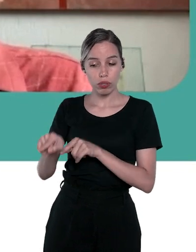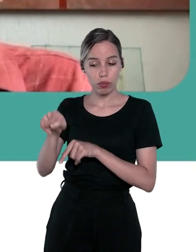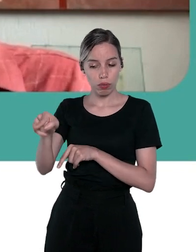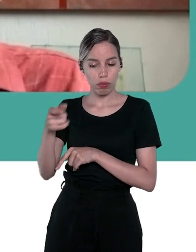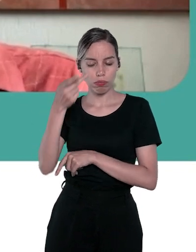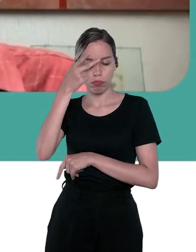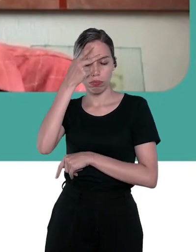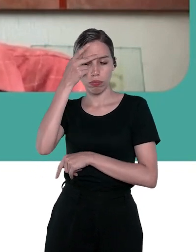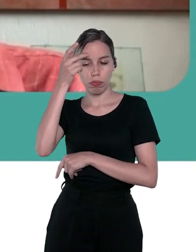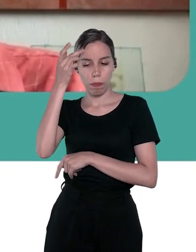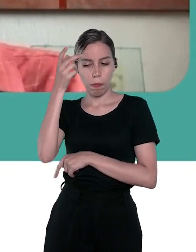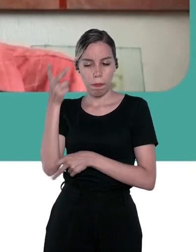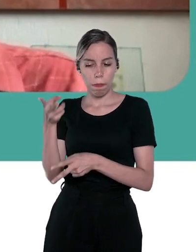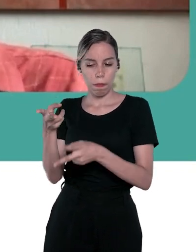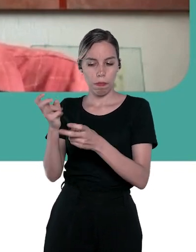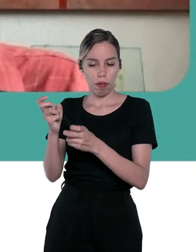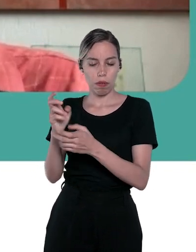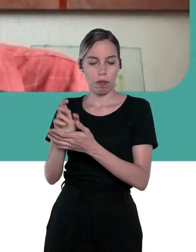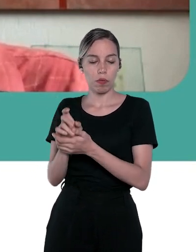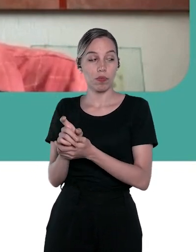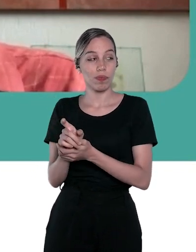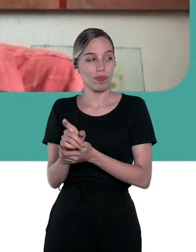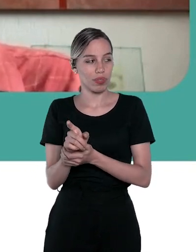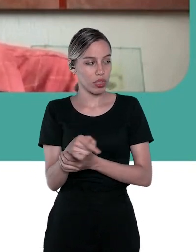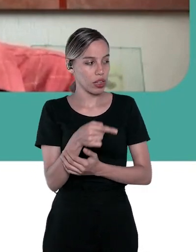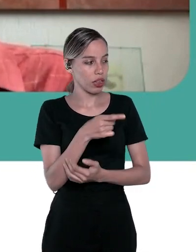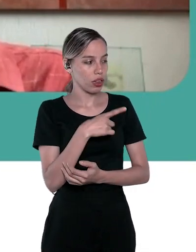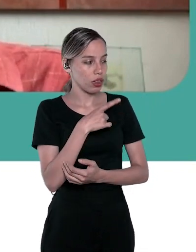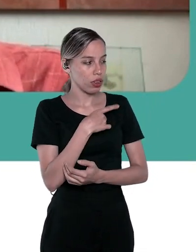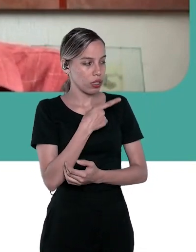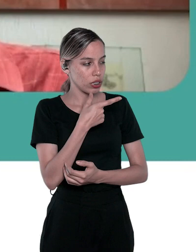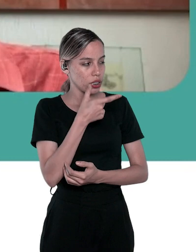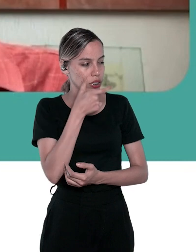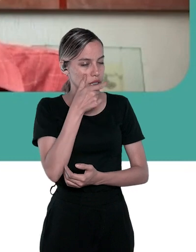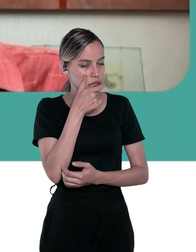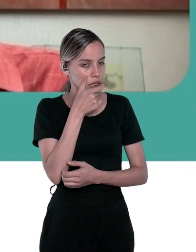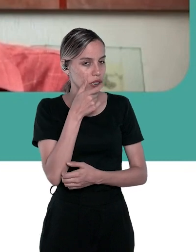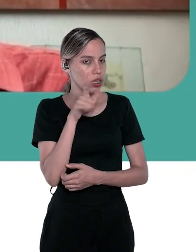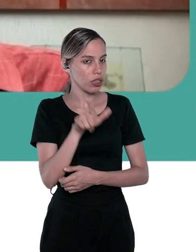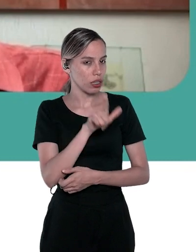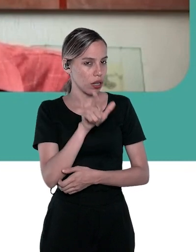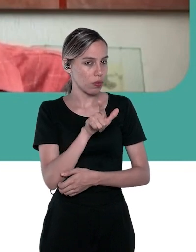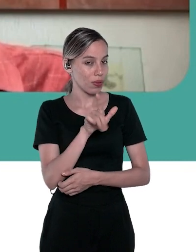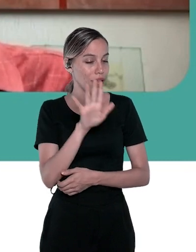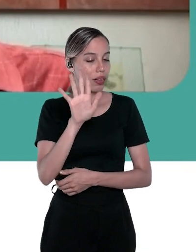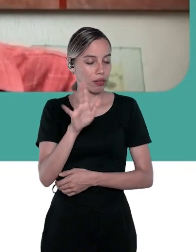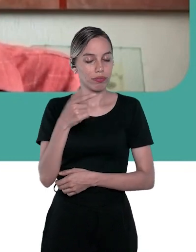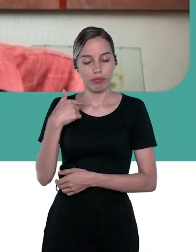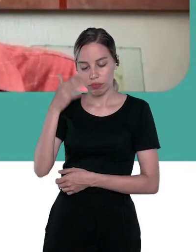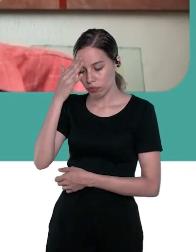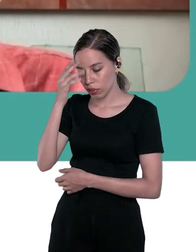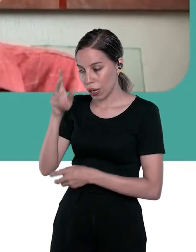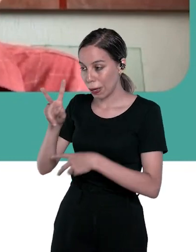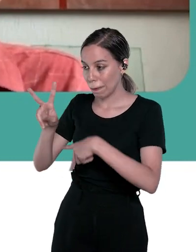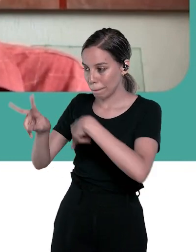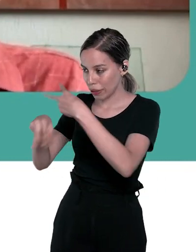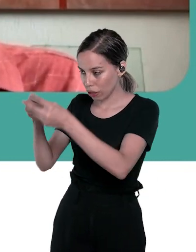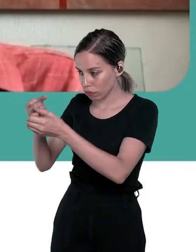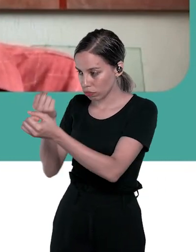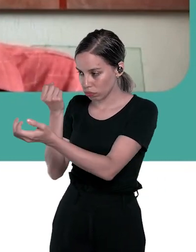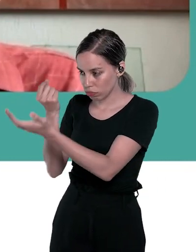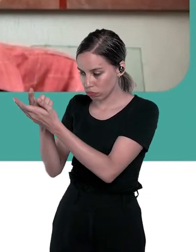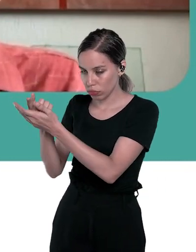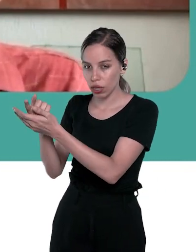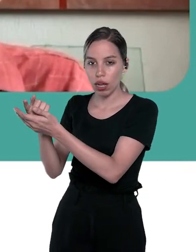interesse em literatura, em poesia, me presenteou com um livro do